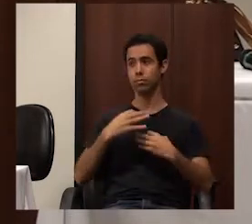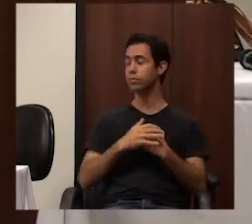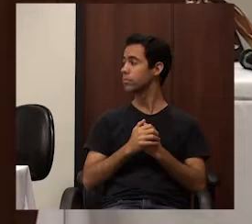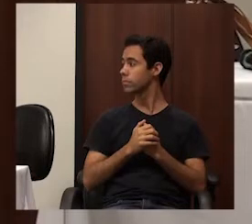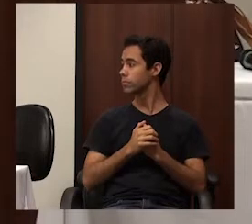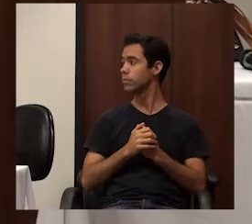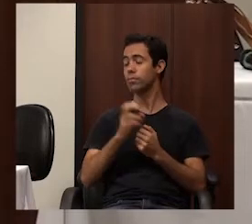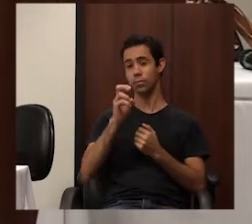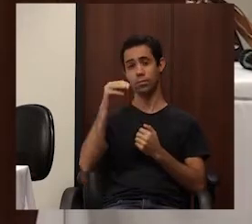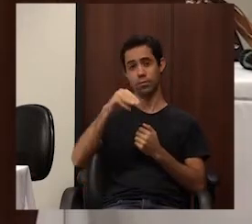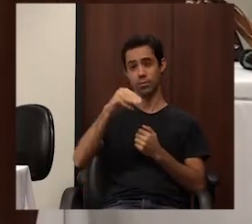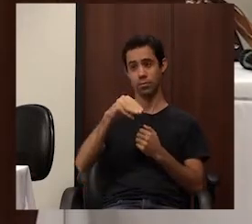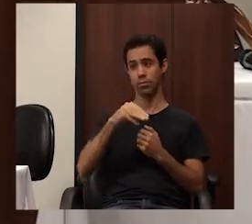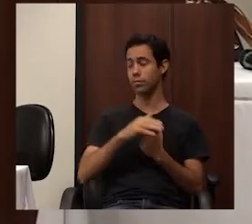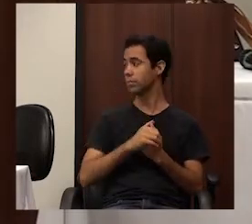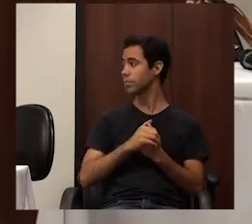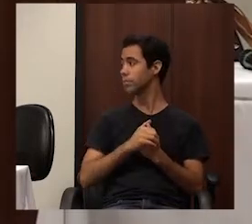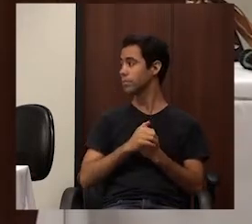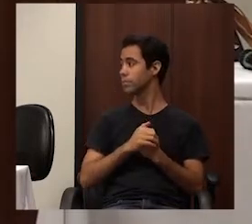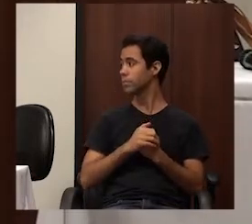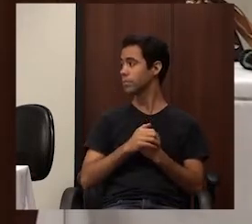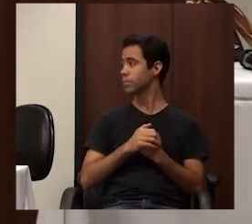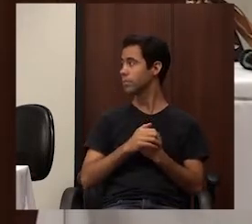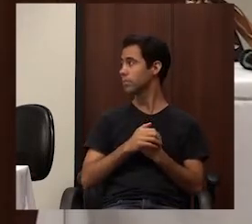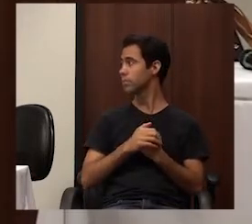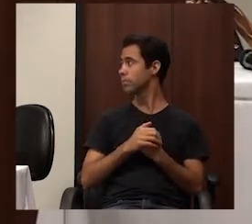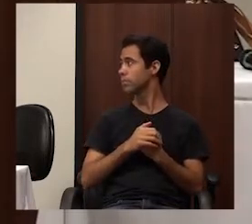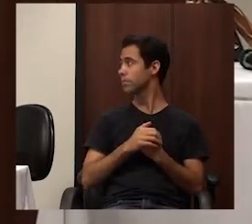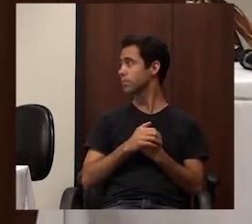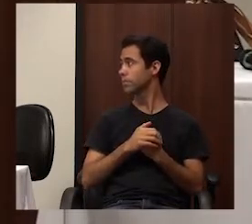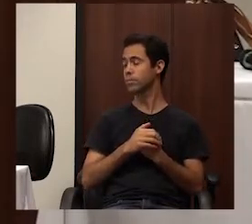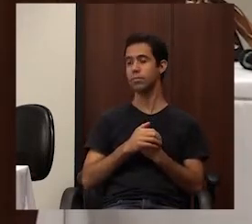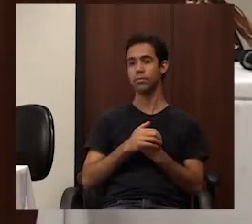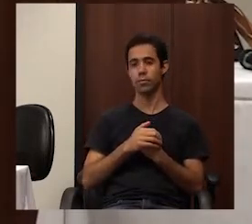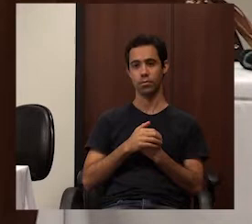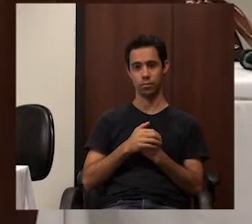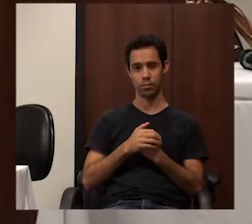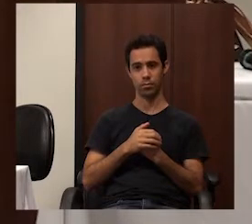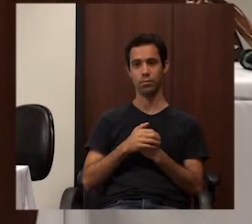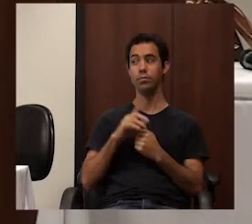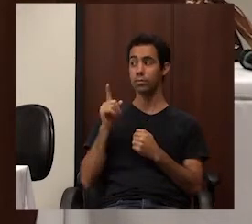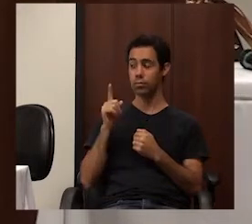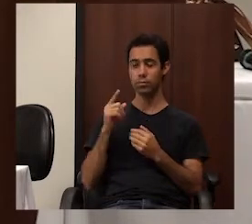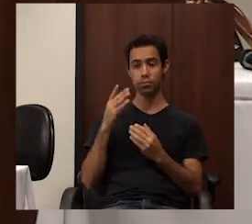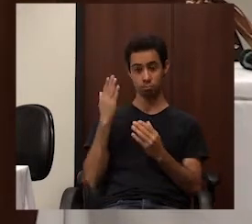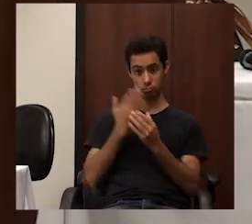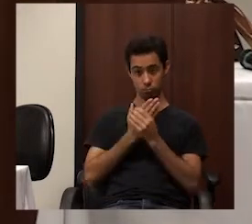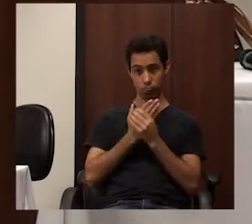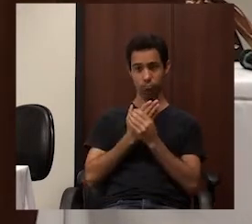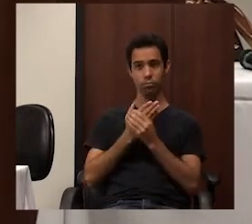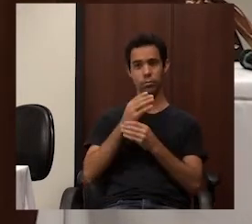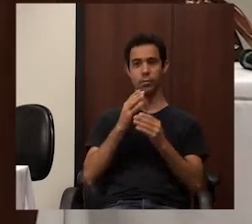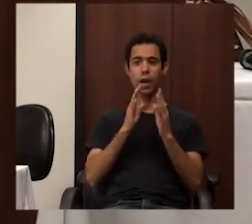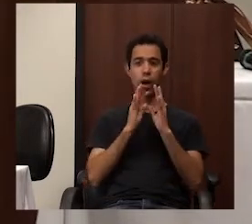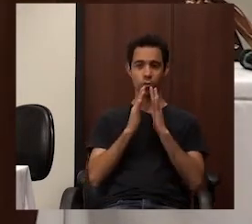5 minutos? Bom, então eu posso falar um pouquinho mais deste processo dos